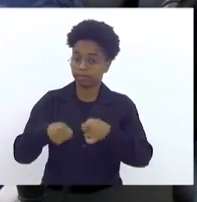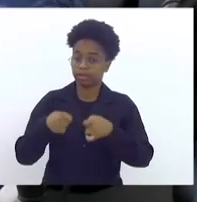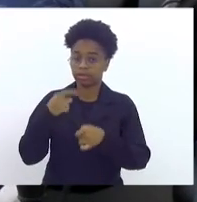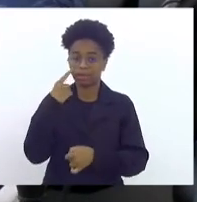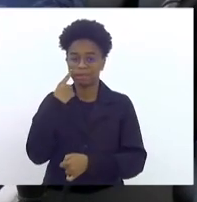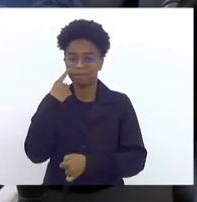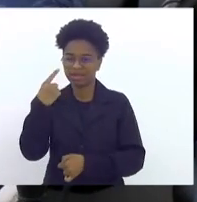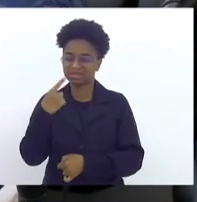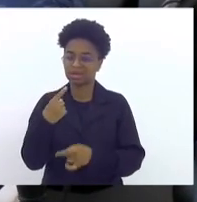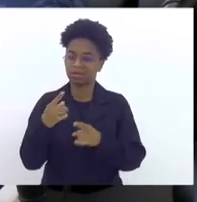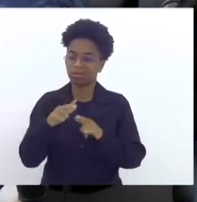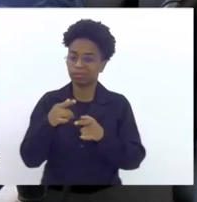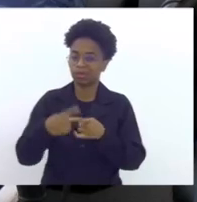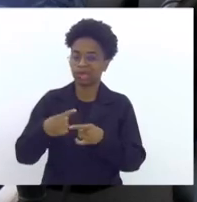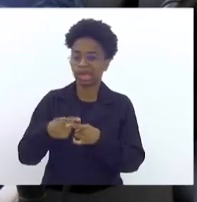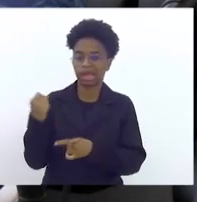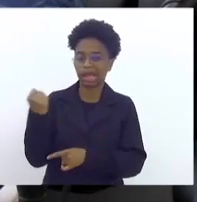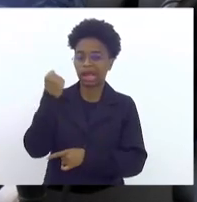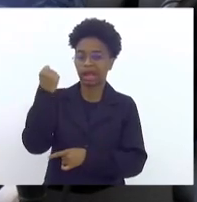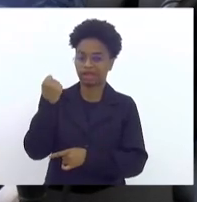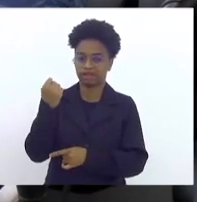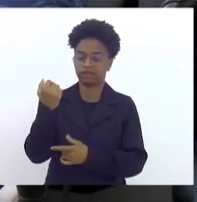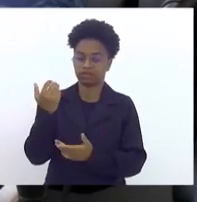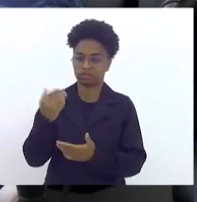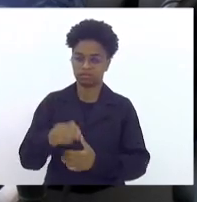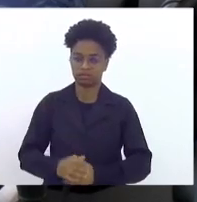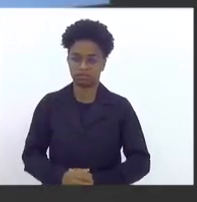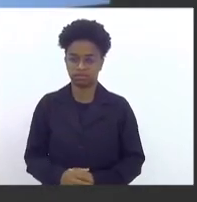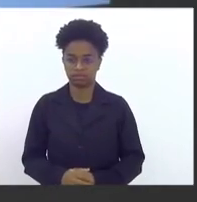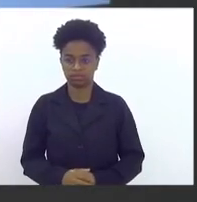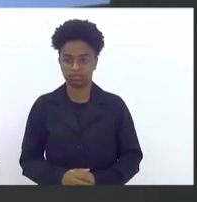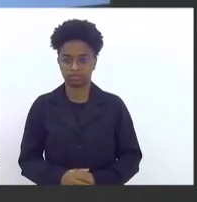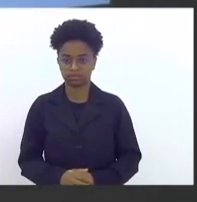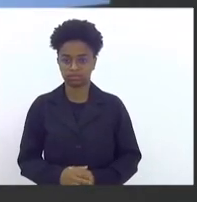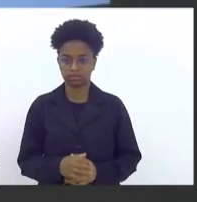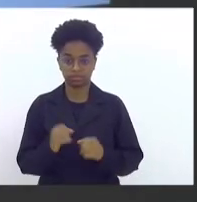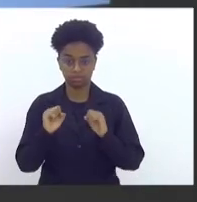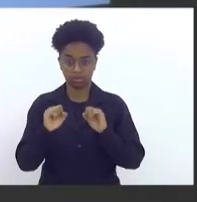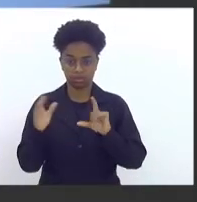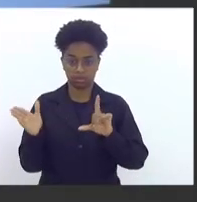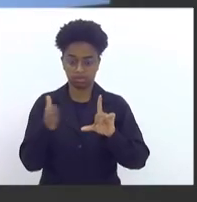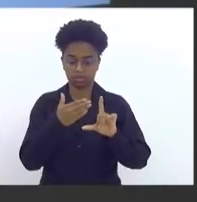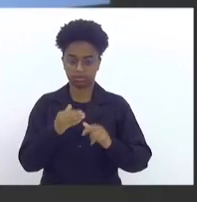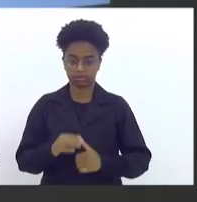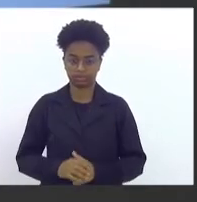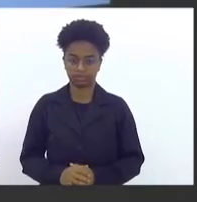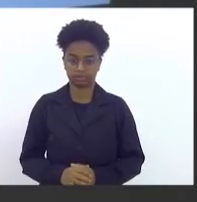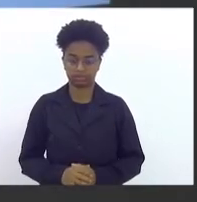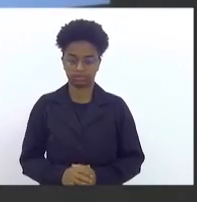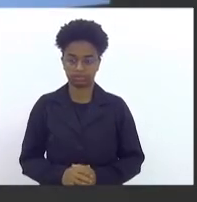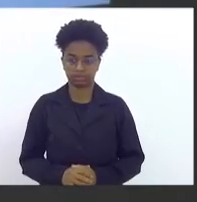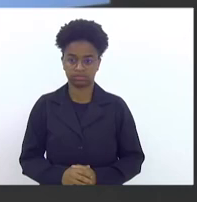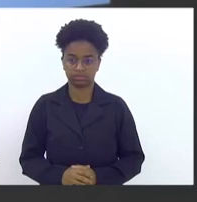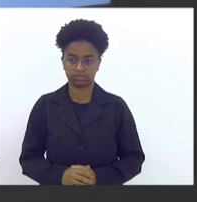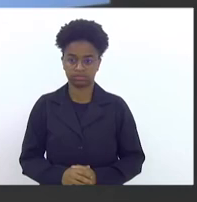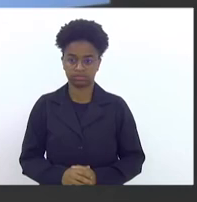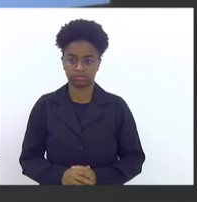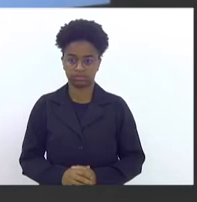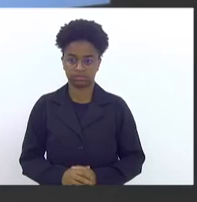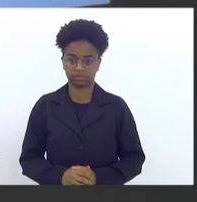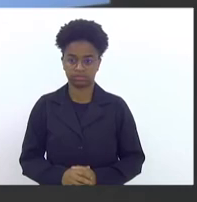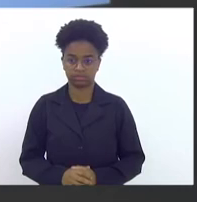muito pela gravidade né pelo potencial lesivo se puder passar próximo slide é Salvo engano